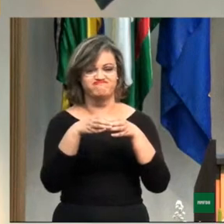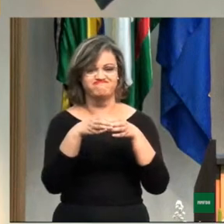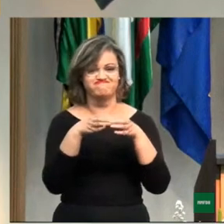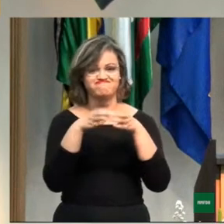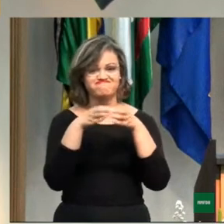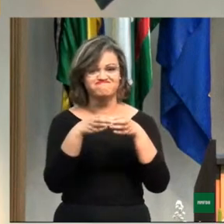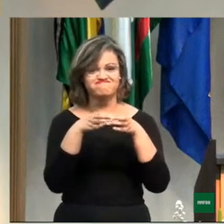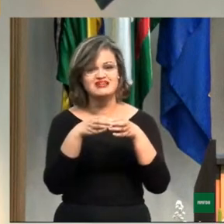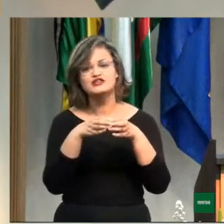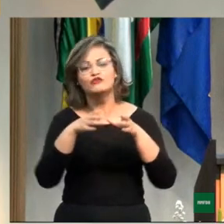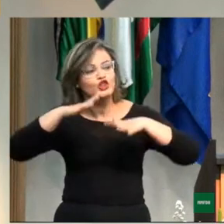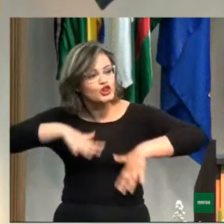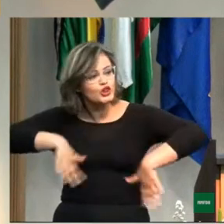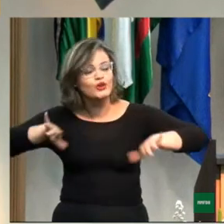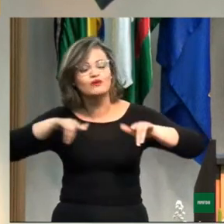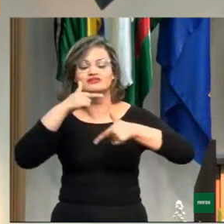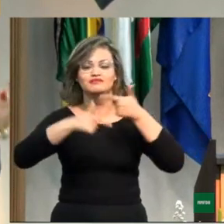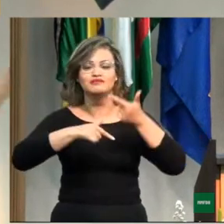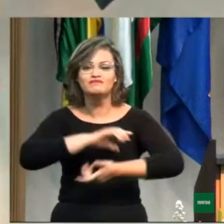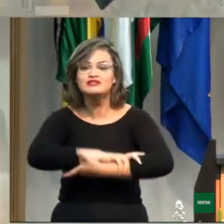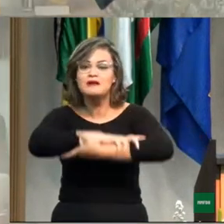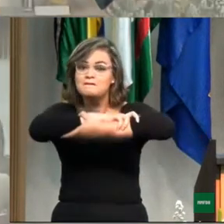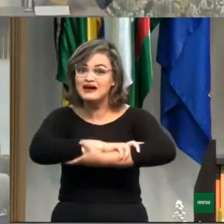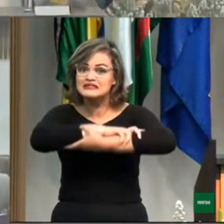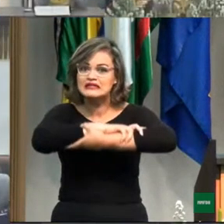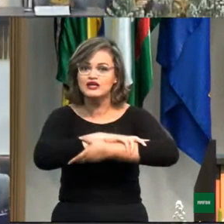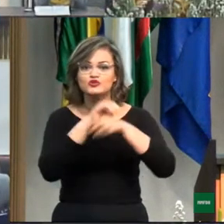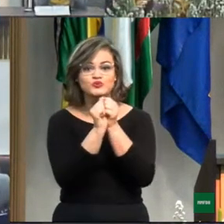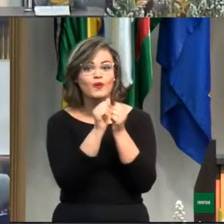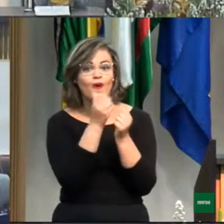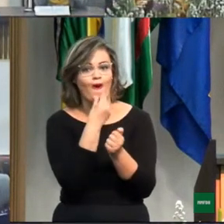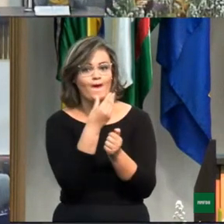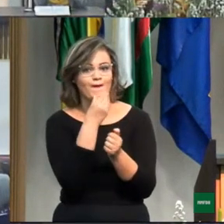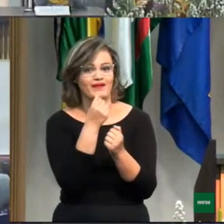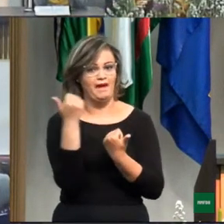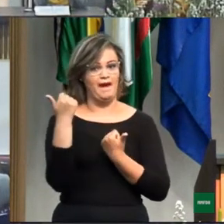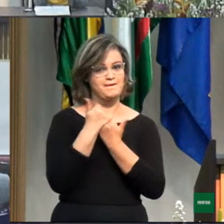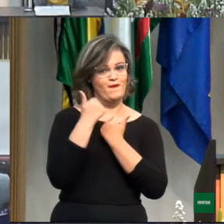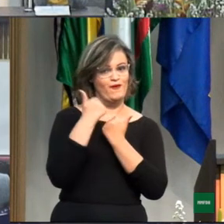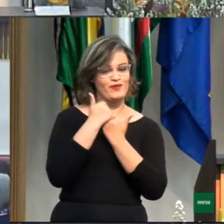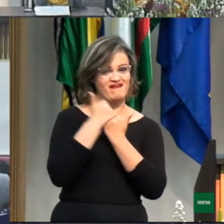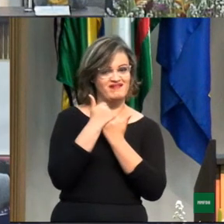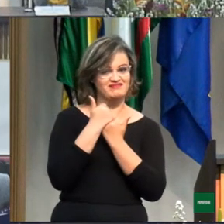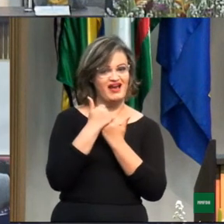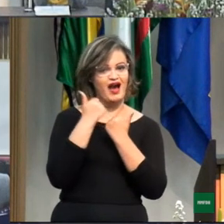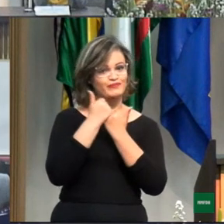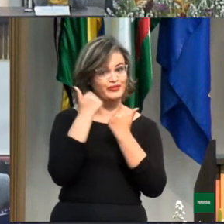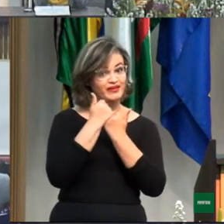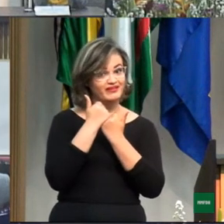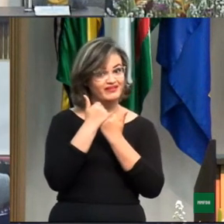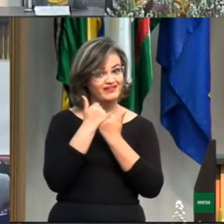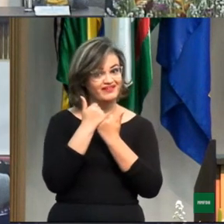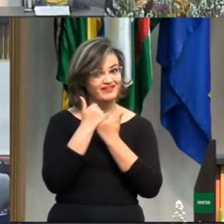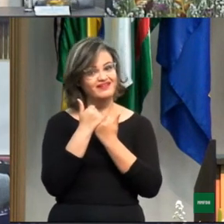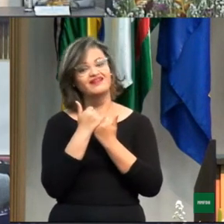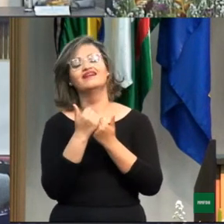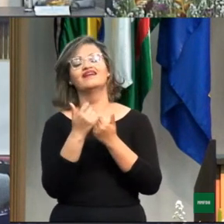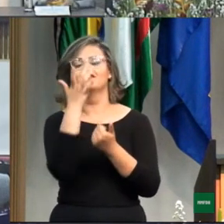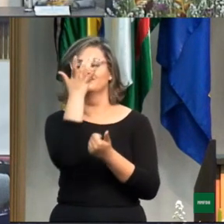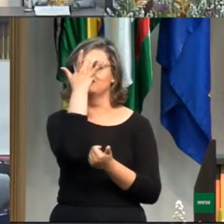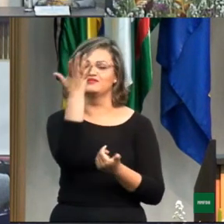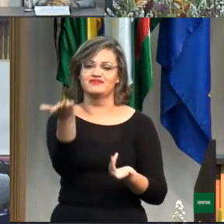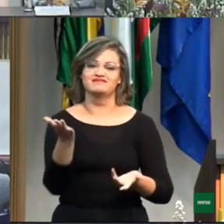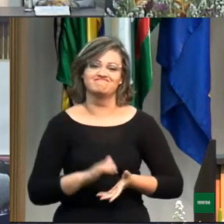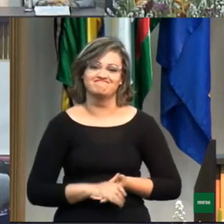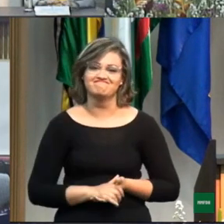trabalhar com os homens aliados, sendo parceiros aliados das mulheres, fica muito mais fácil a gente buscar esse